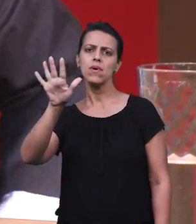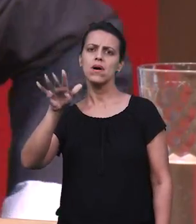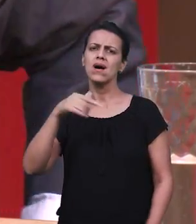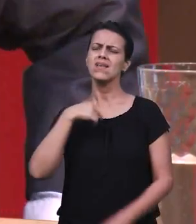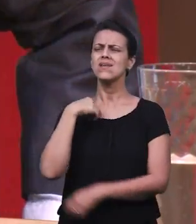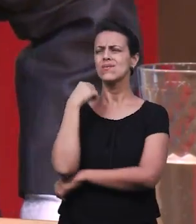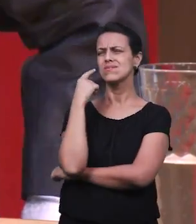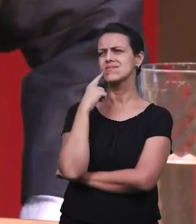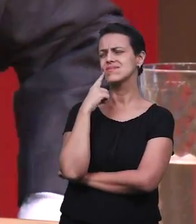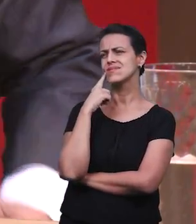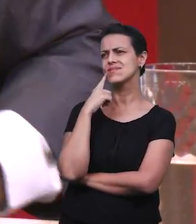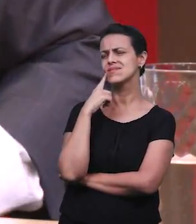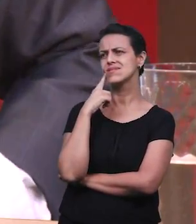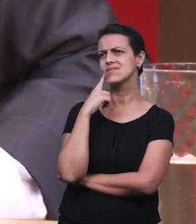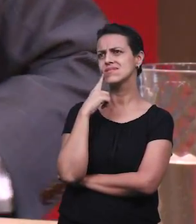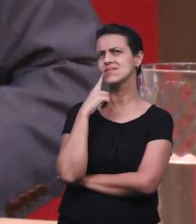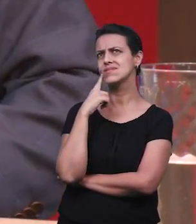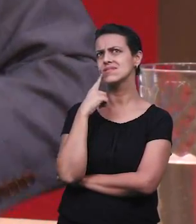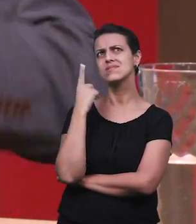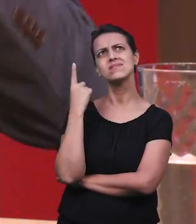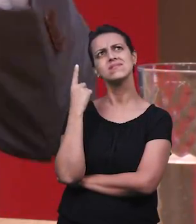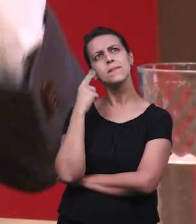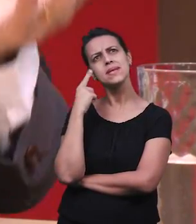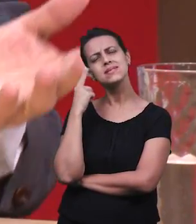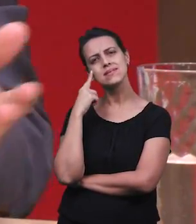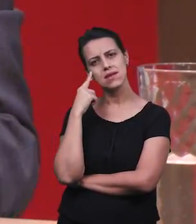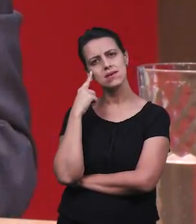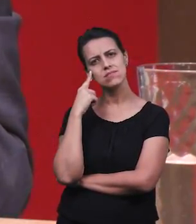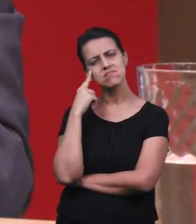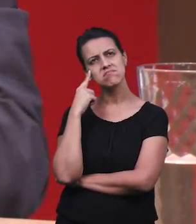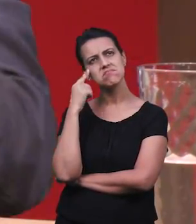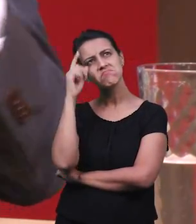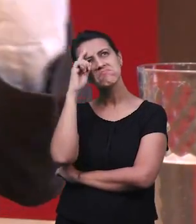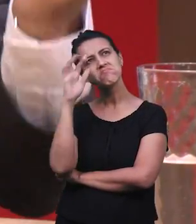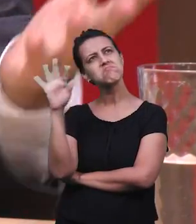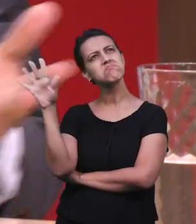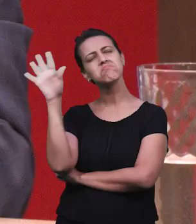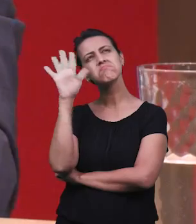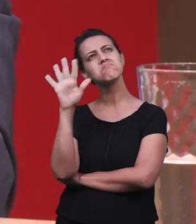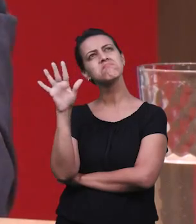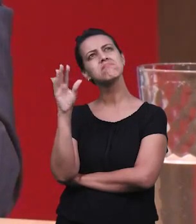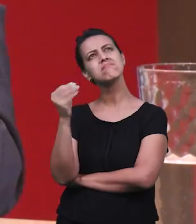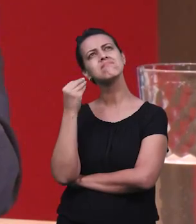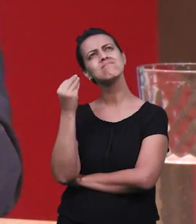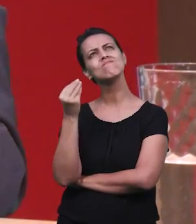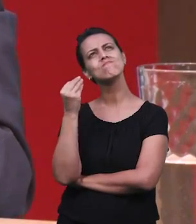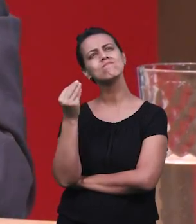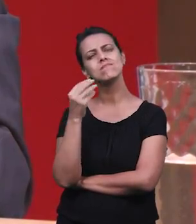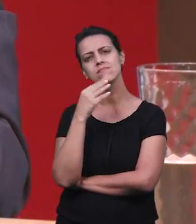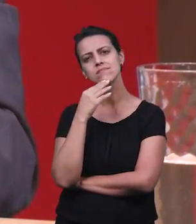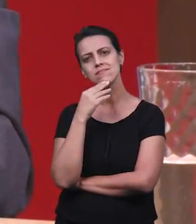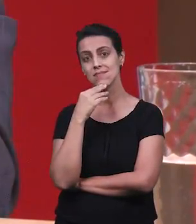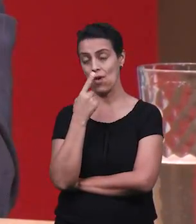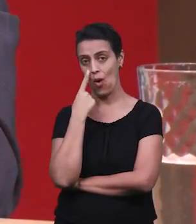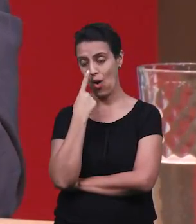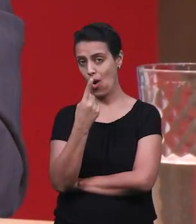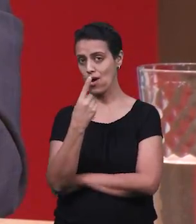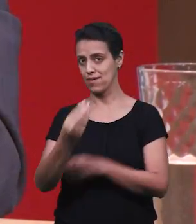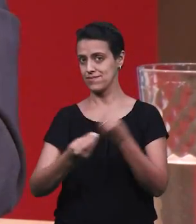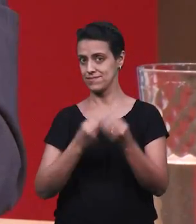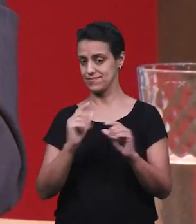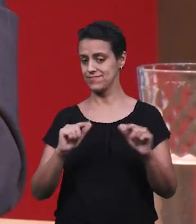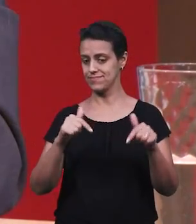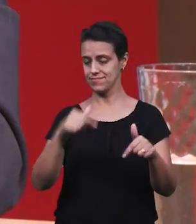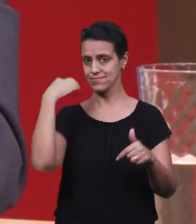Eu fiquei pensando, né? De forma inimaginável, como seria isso? Olha como é que o Espírito Santo age.